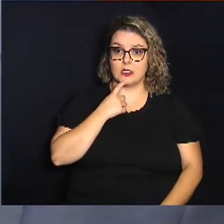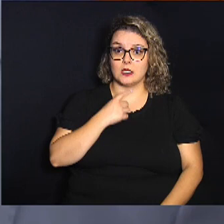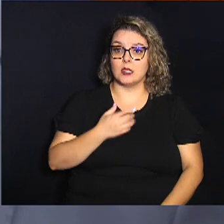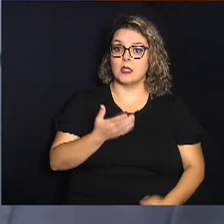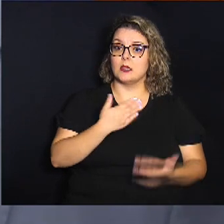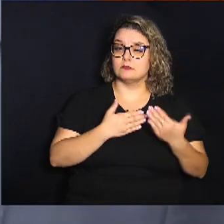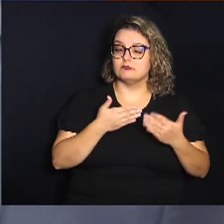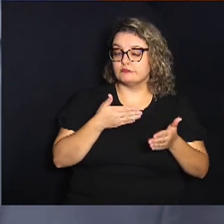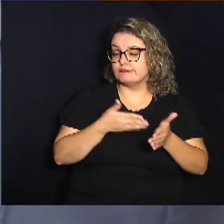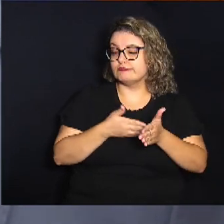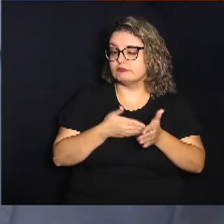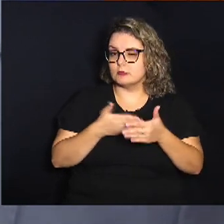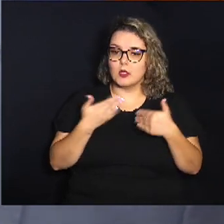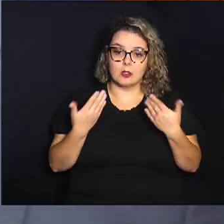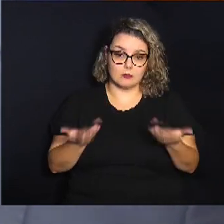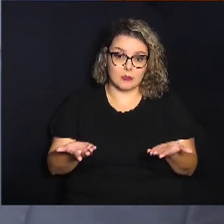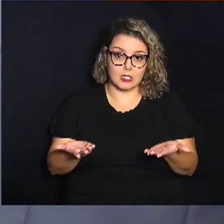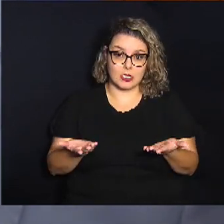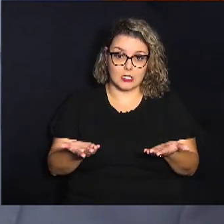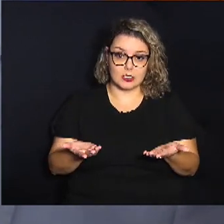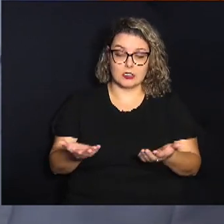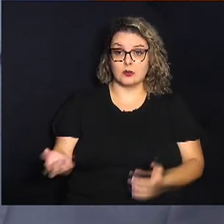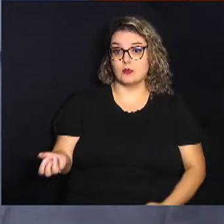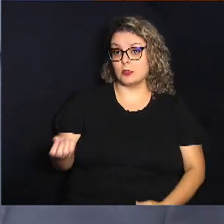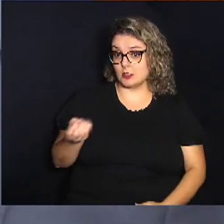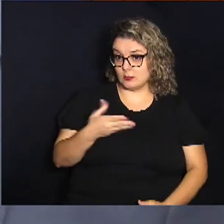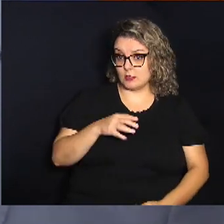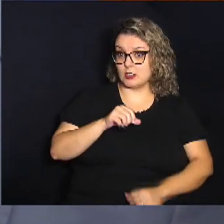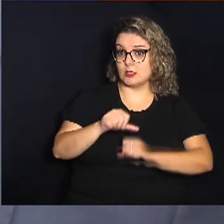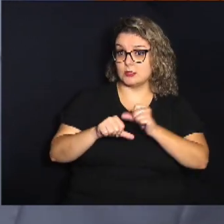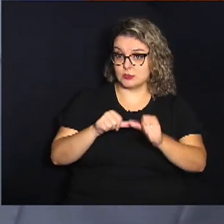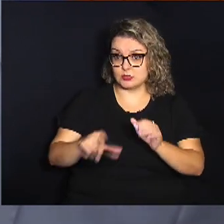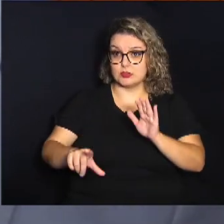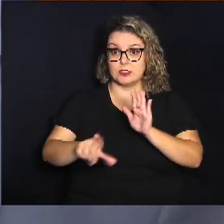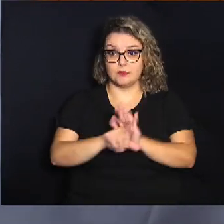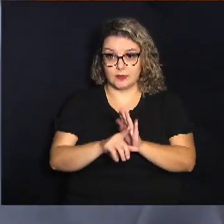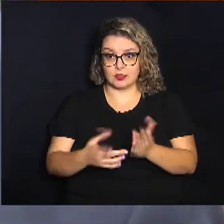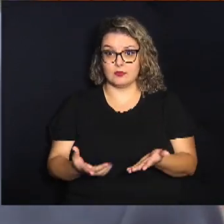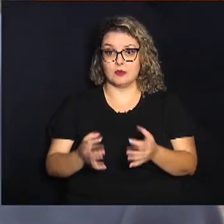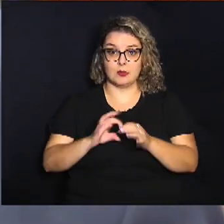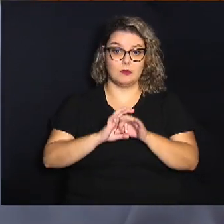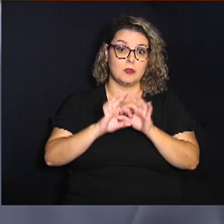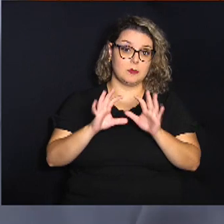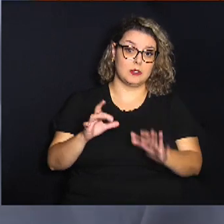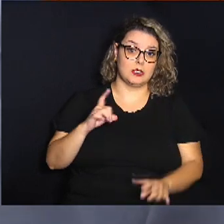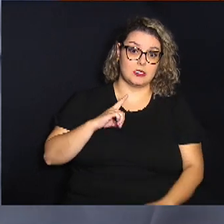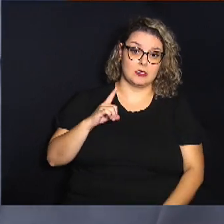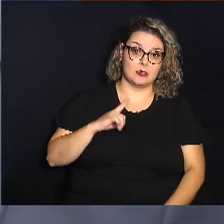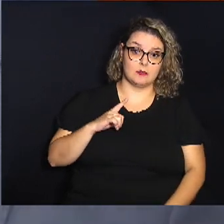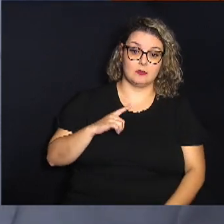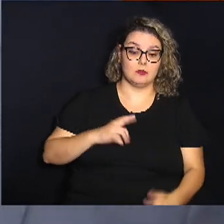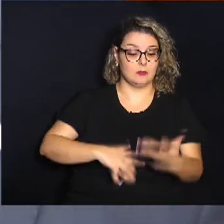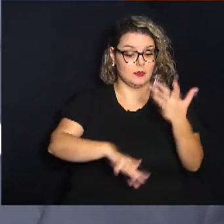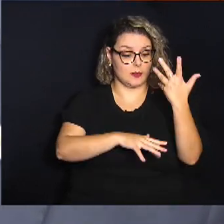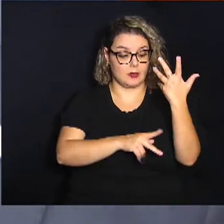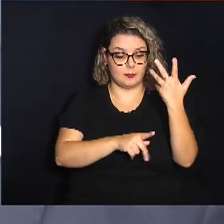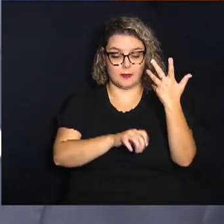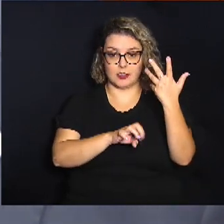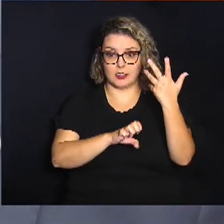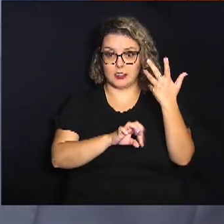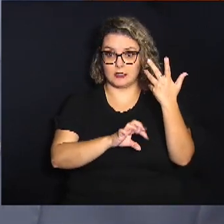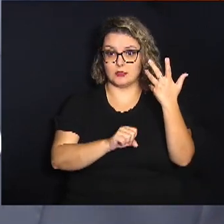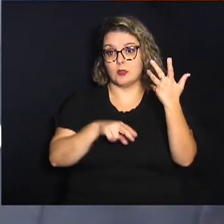meio limitada porém com essa nova mudança da lei ela vai permitir que tenha praças PET ou